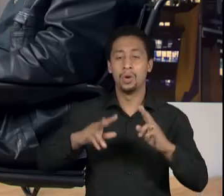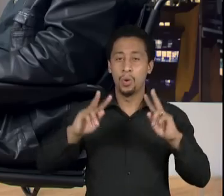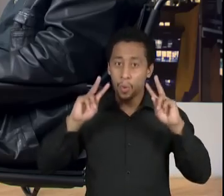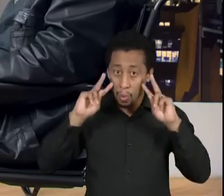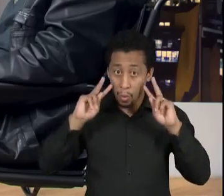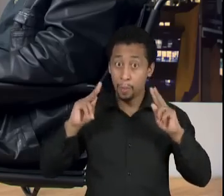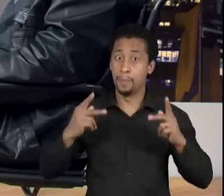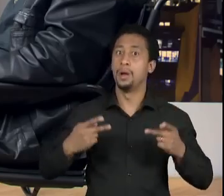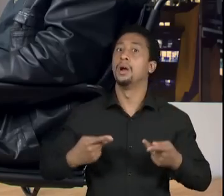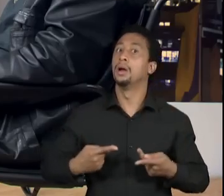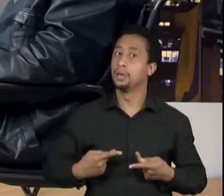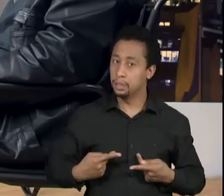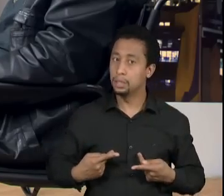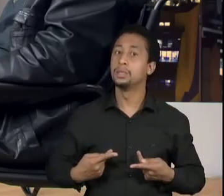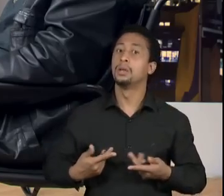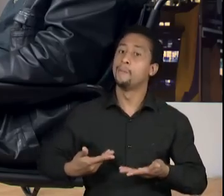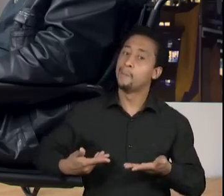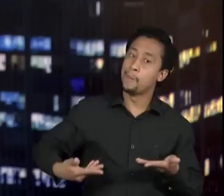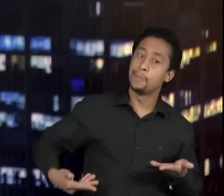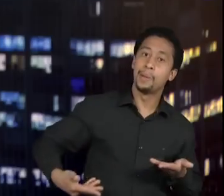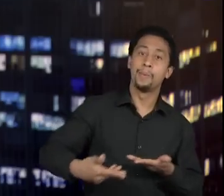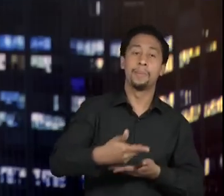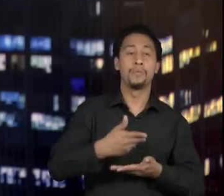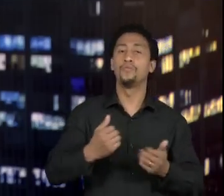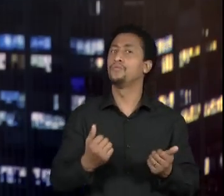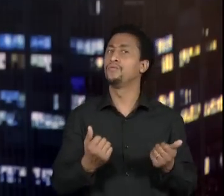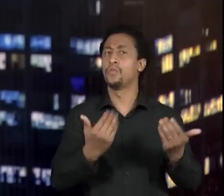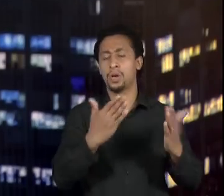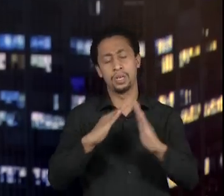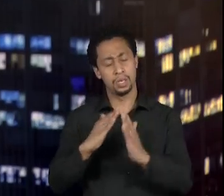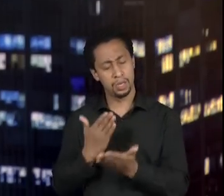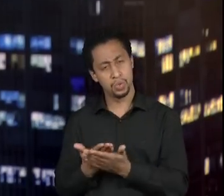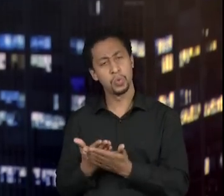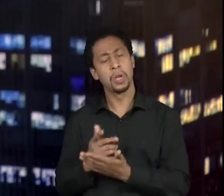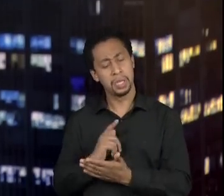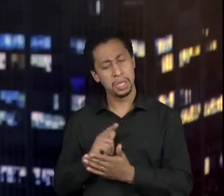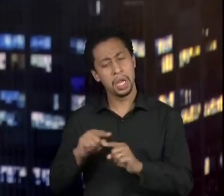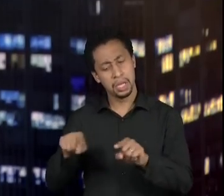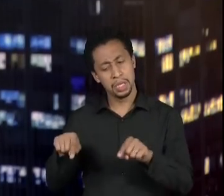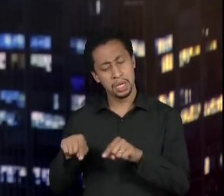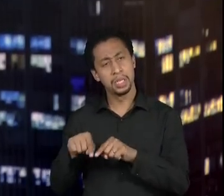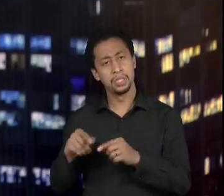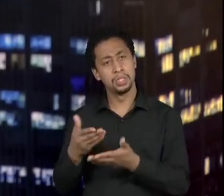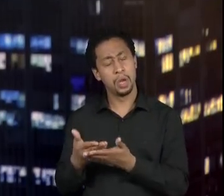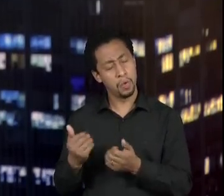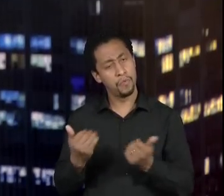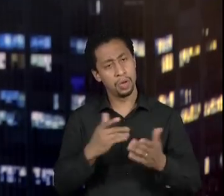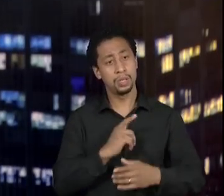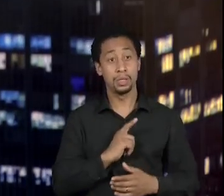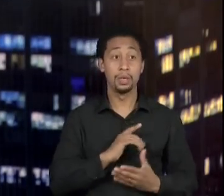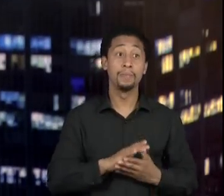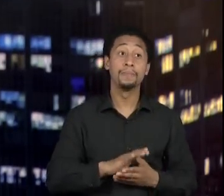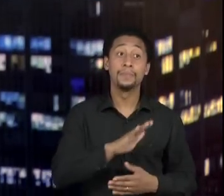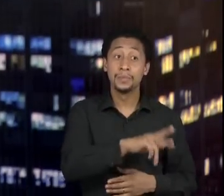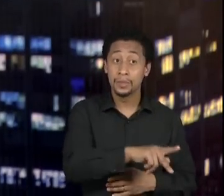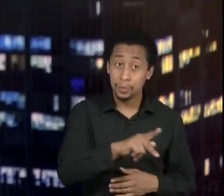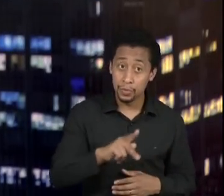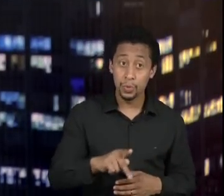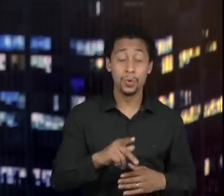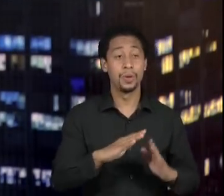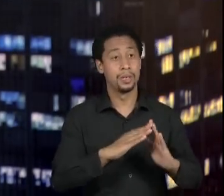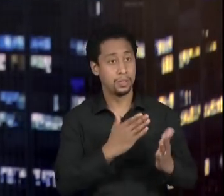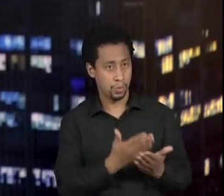muito mais amplas do que a sala de aula. Agora, Bruna, a gente sabe também que a escola, os professores têm um papel muito importante, né, para